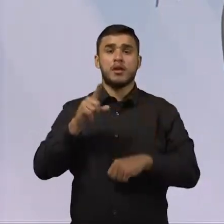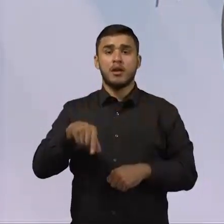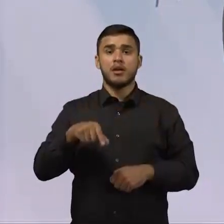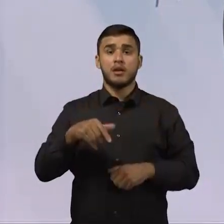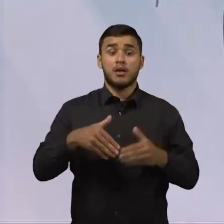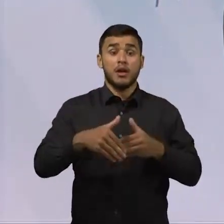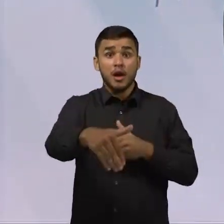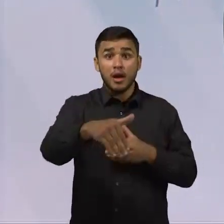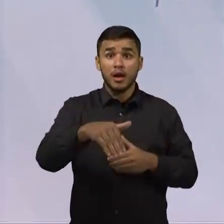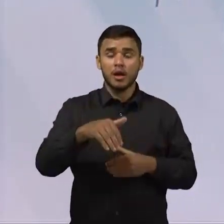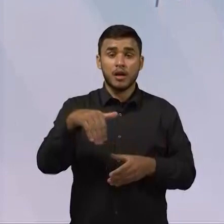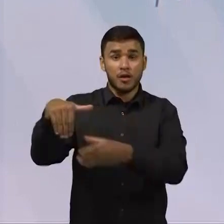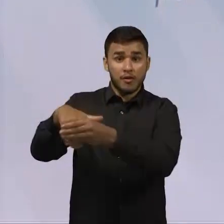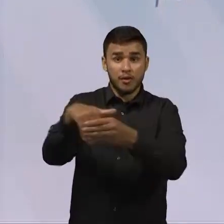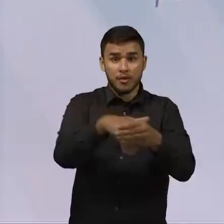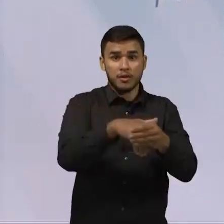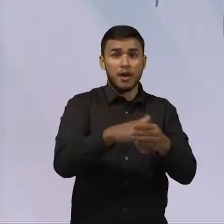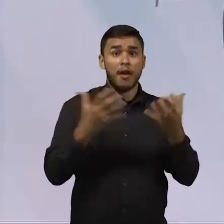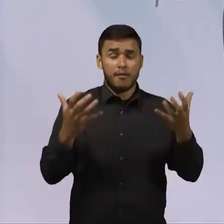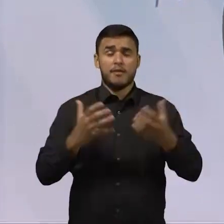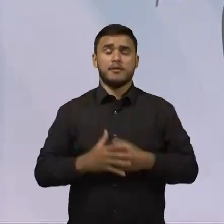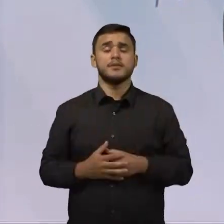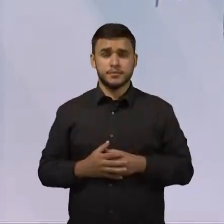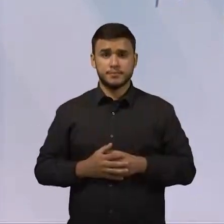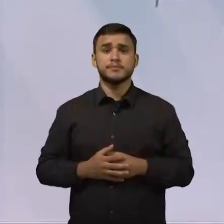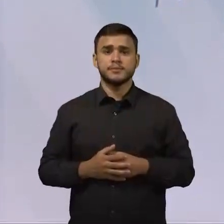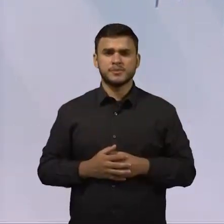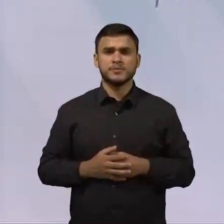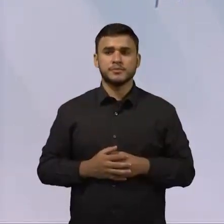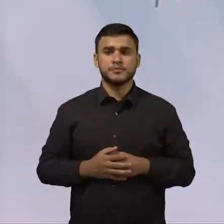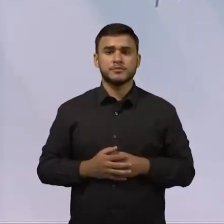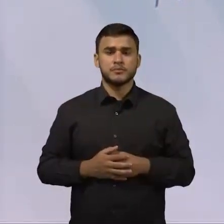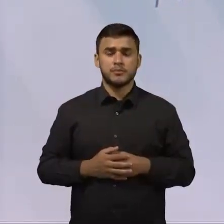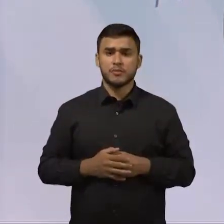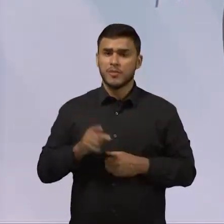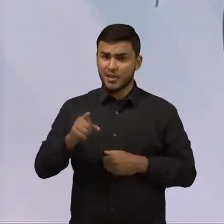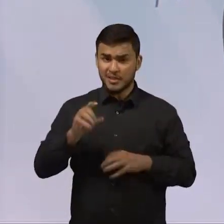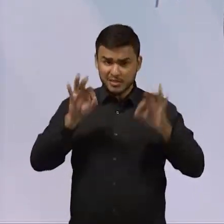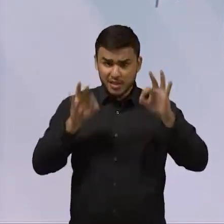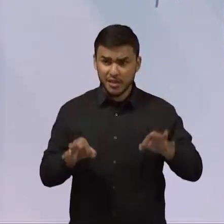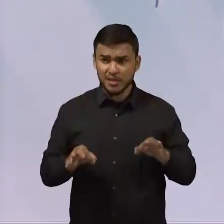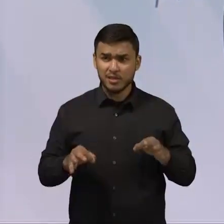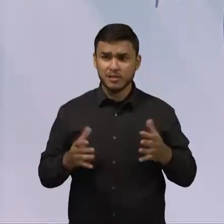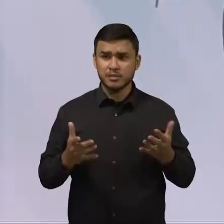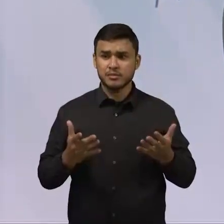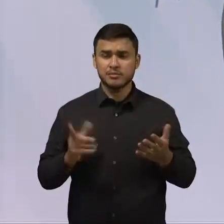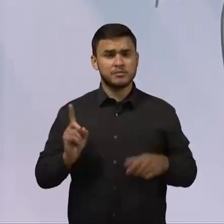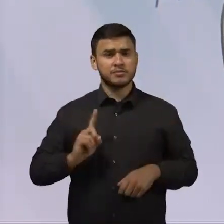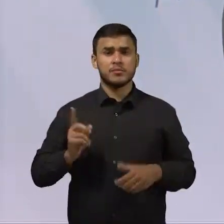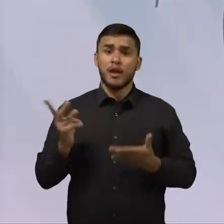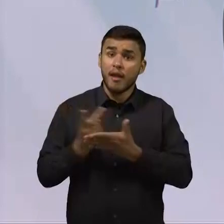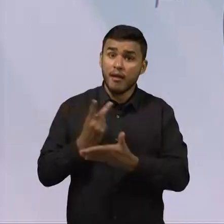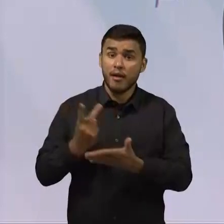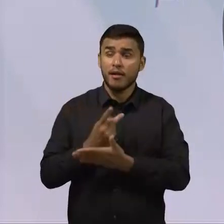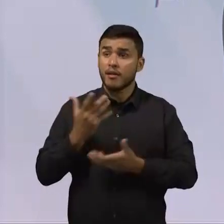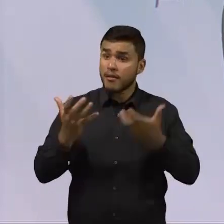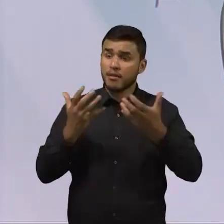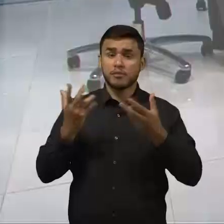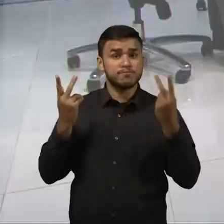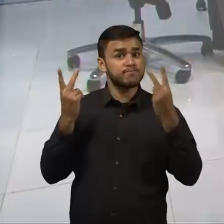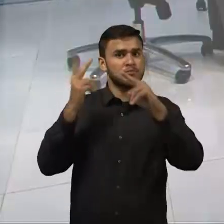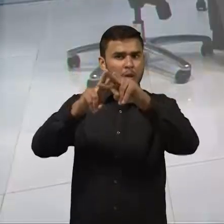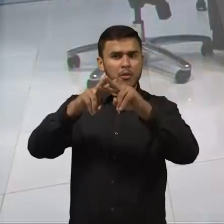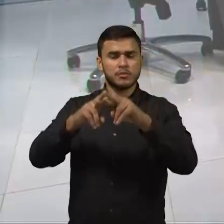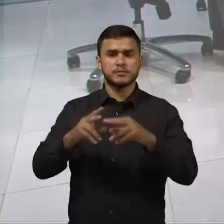na campanha eleitoral. É isso que se busca. Está certo, está errado isso. Claro que isso não está certo. Claro que sim. E por que a ministra